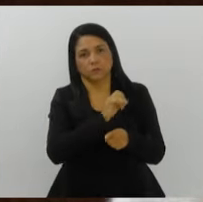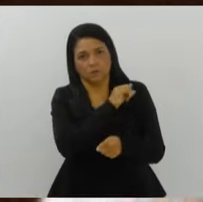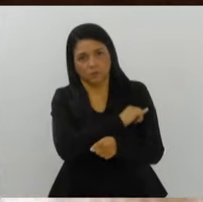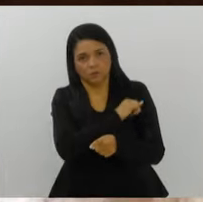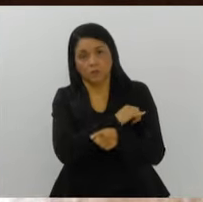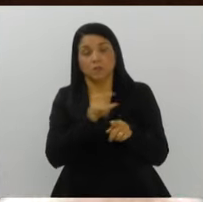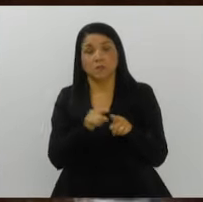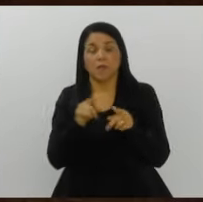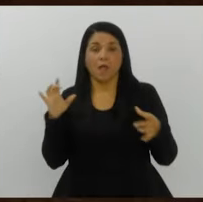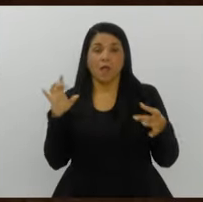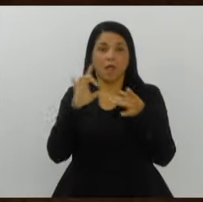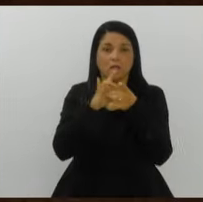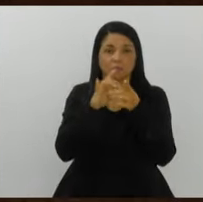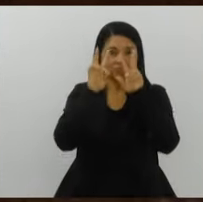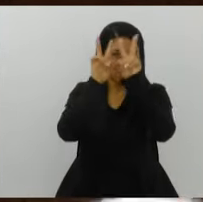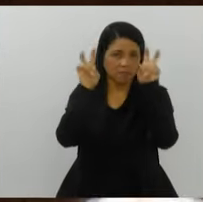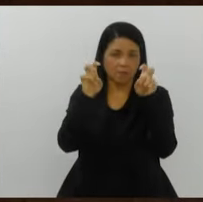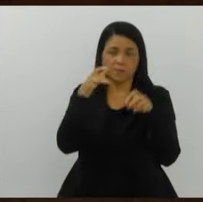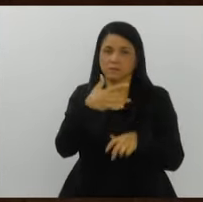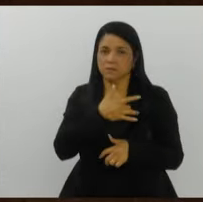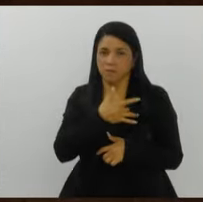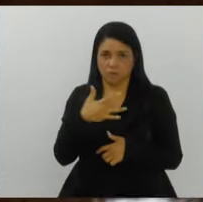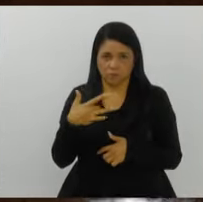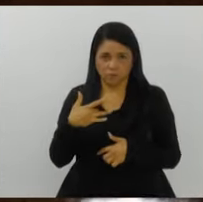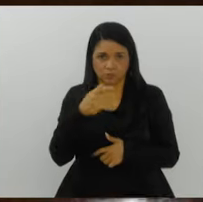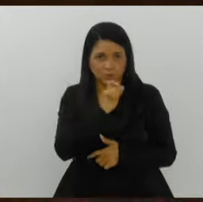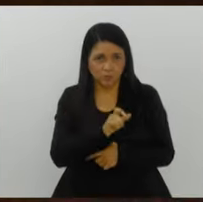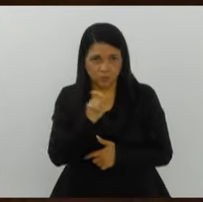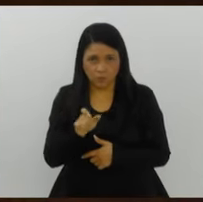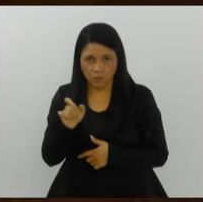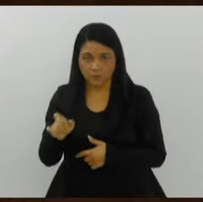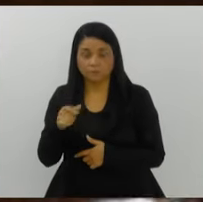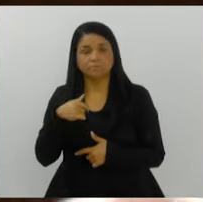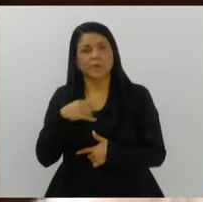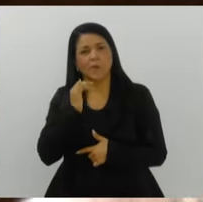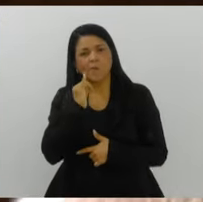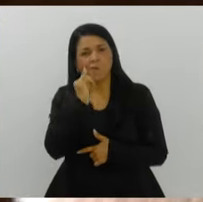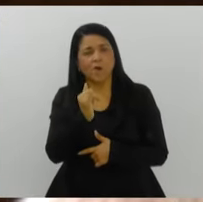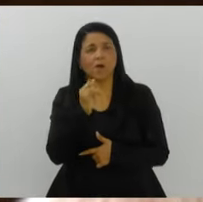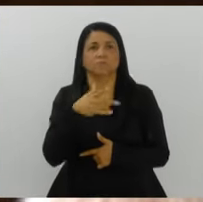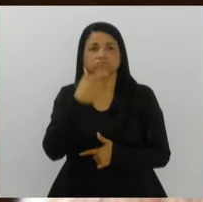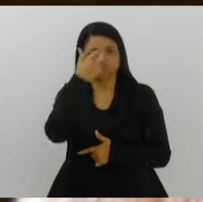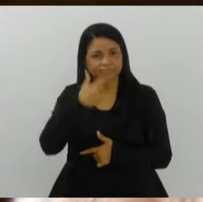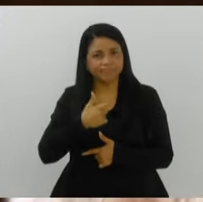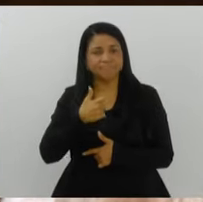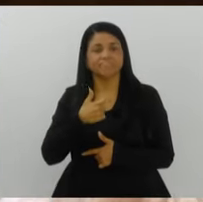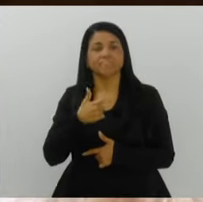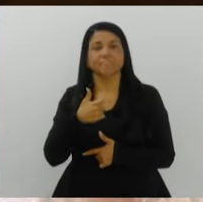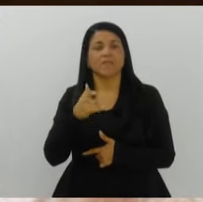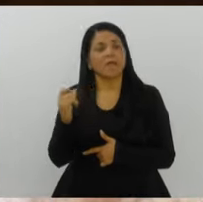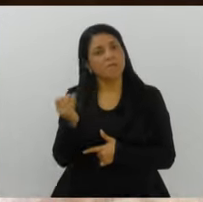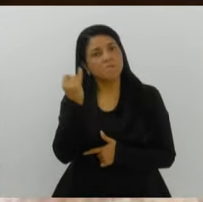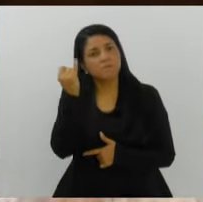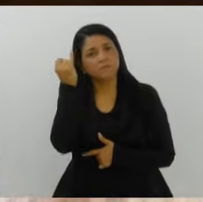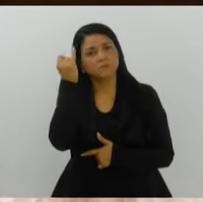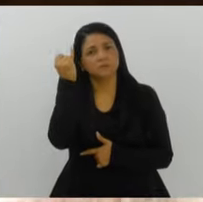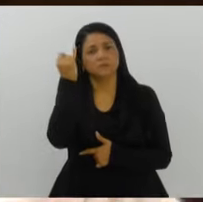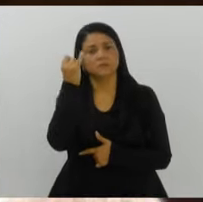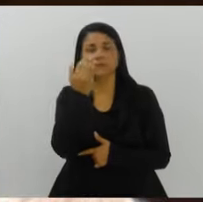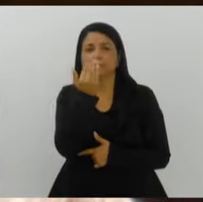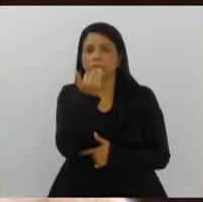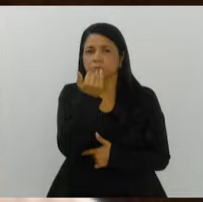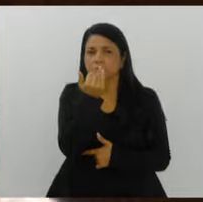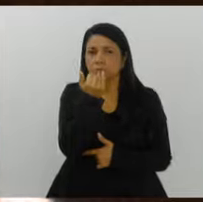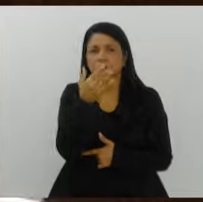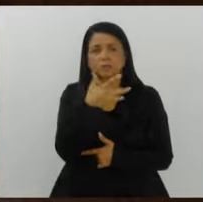o tema da saúde para as pessoas. E eu sempre tenho dito, né, Tia Ju, que a importância que tem da